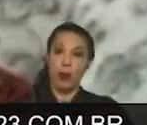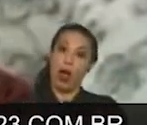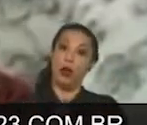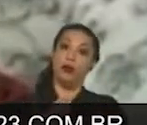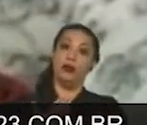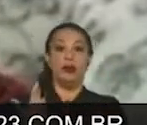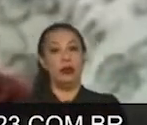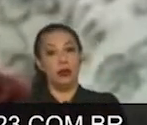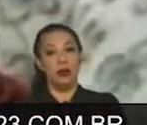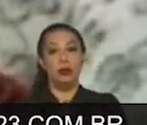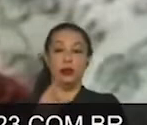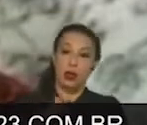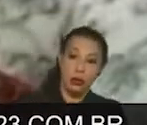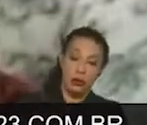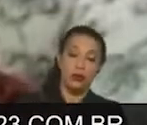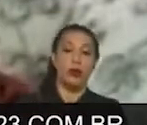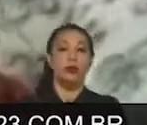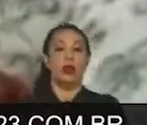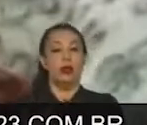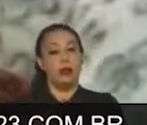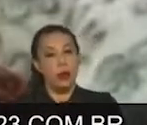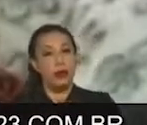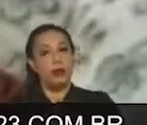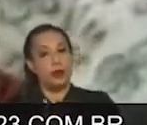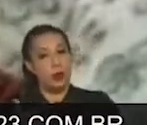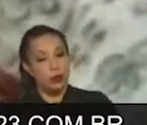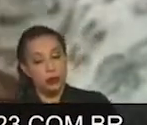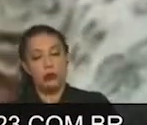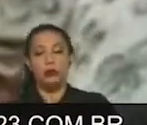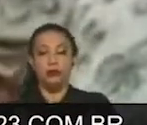E isso aí já começa a iniciar todo um processo de adoecimento do corpo.